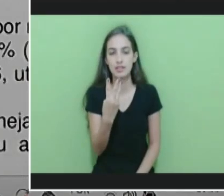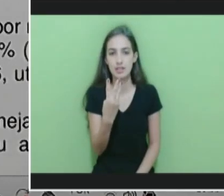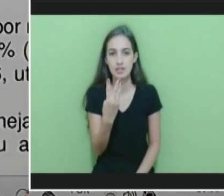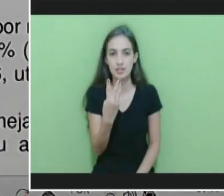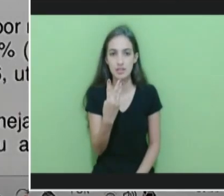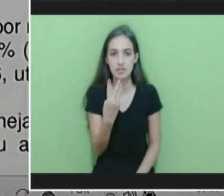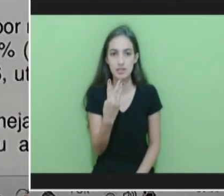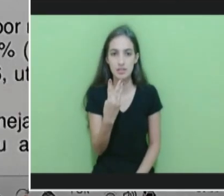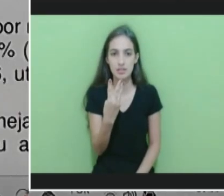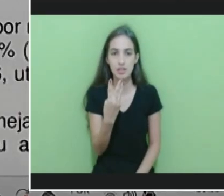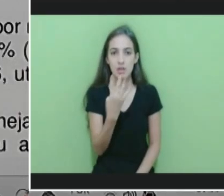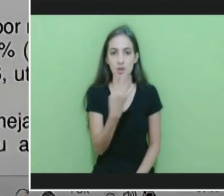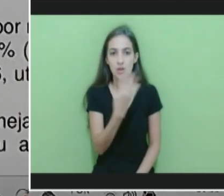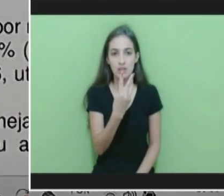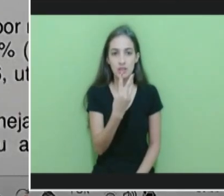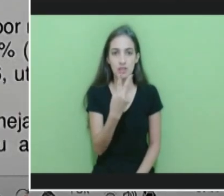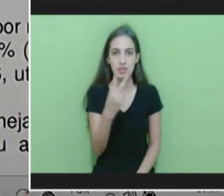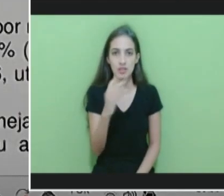4.3020 de 64.